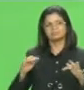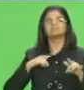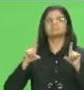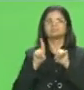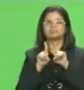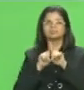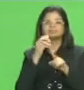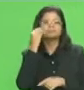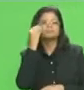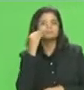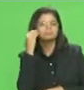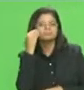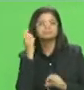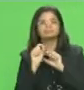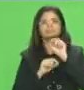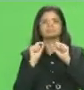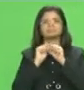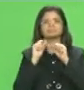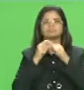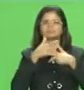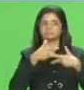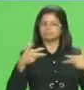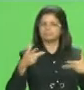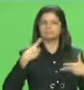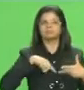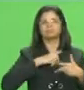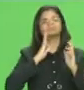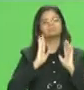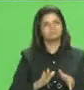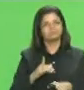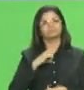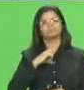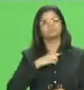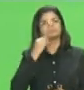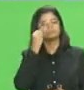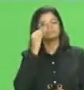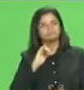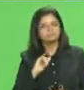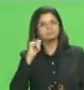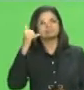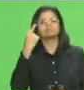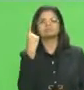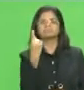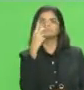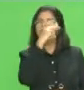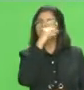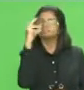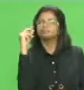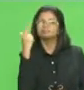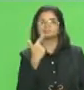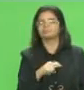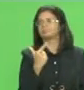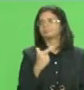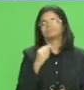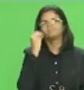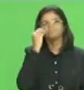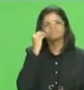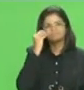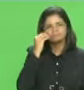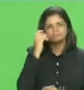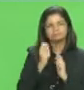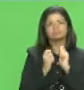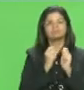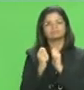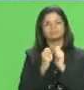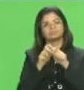que tem experiência, para fazer as coisas. Nós já tivemos a oportunidade, de eleger um prefeito, que não tinha experiência administrativa,